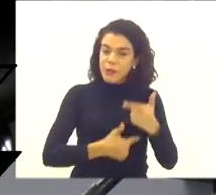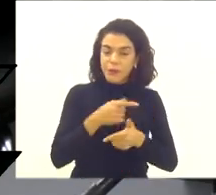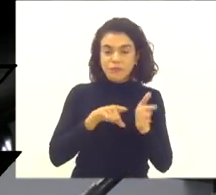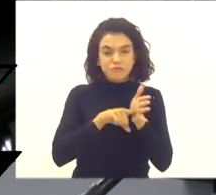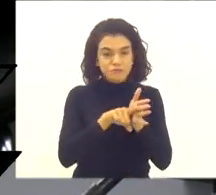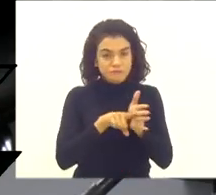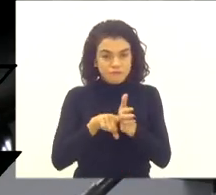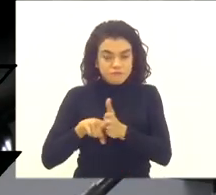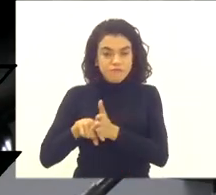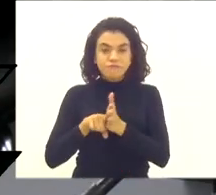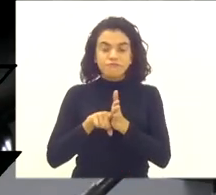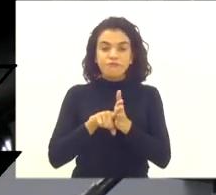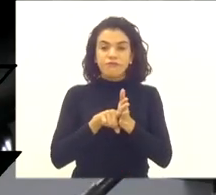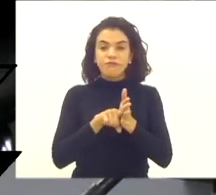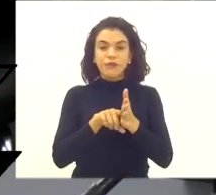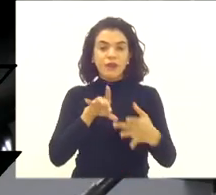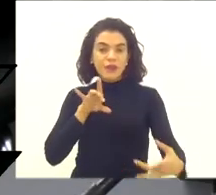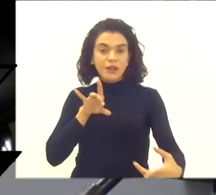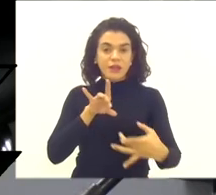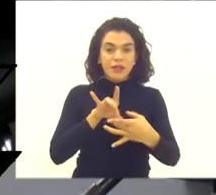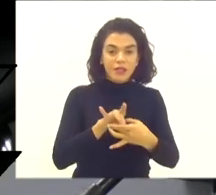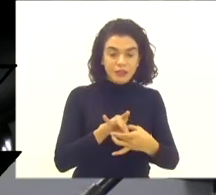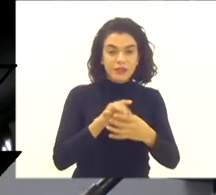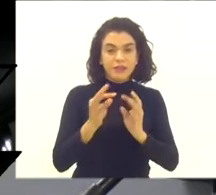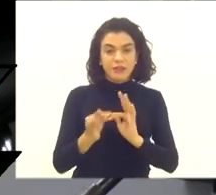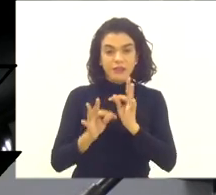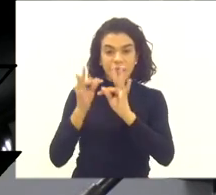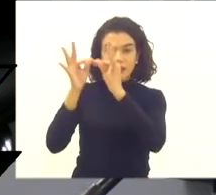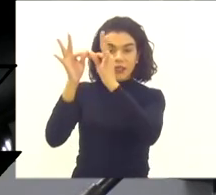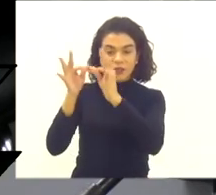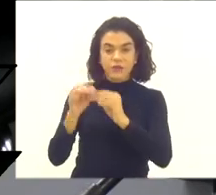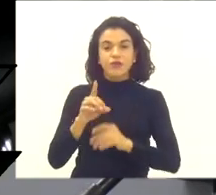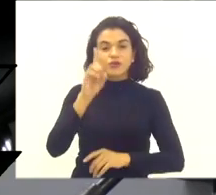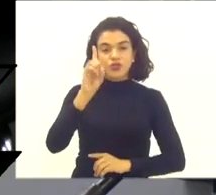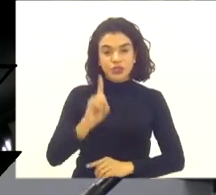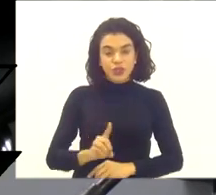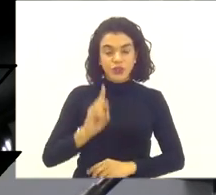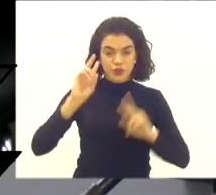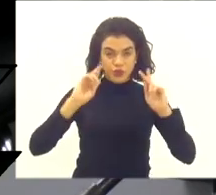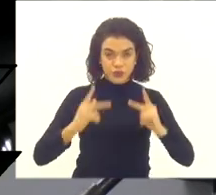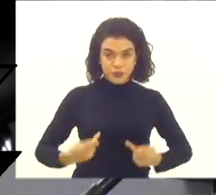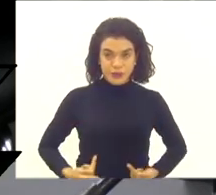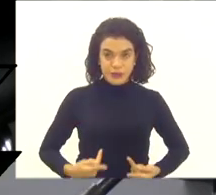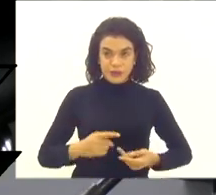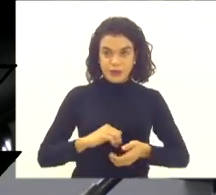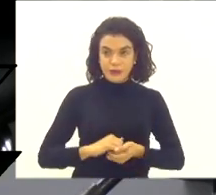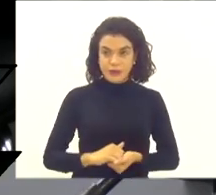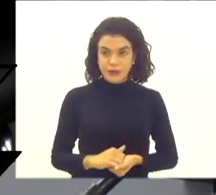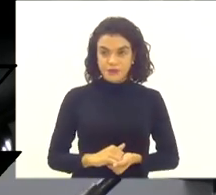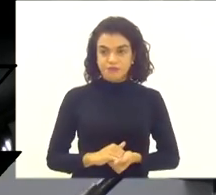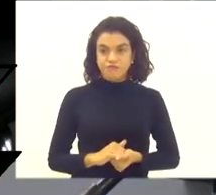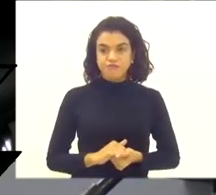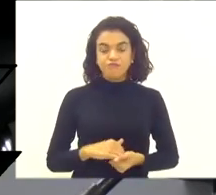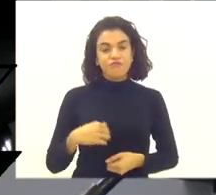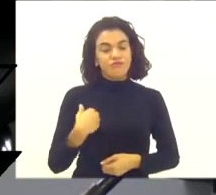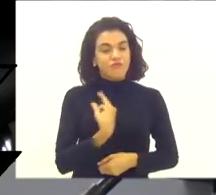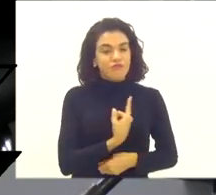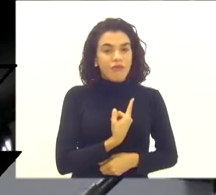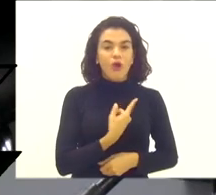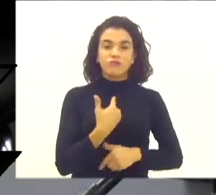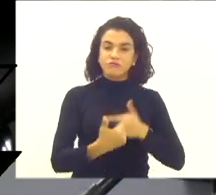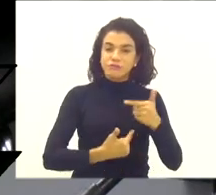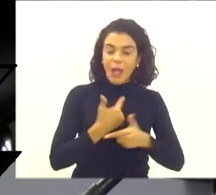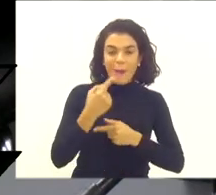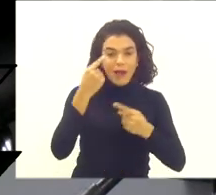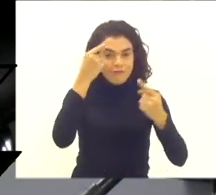pesquisas na intersecção da tecnologia com os direitos humanos a gente trabalha muito com